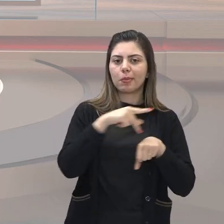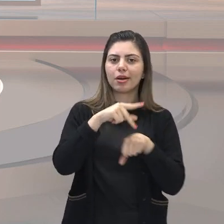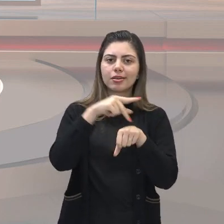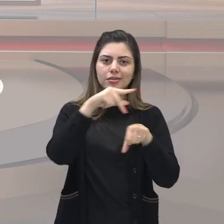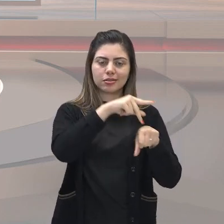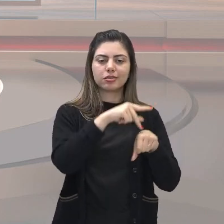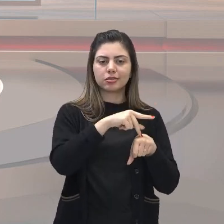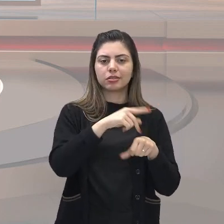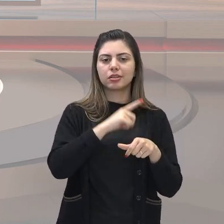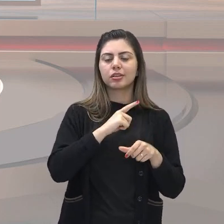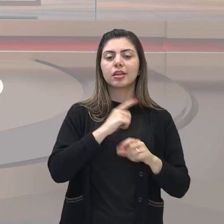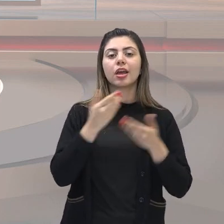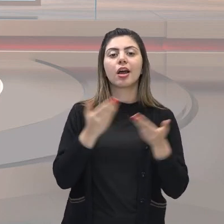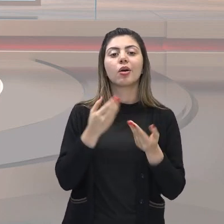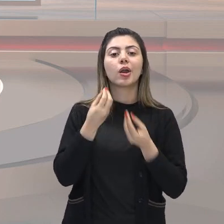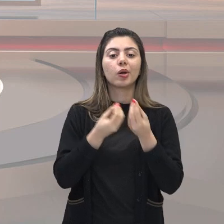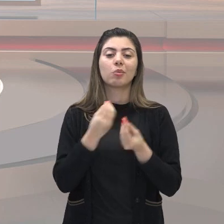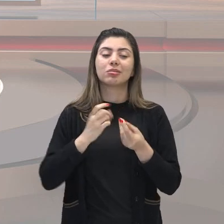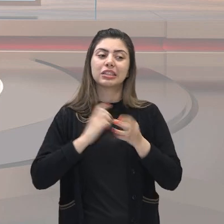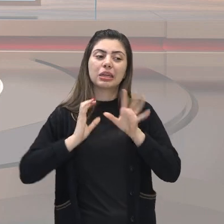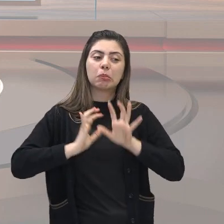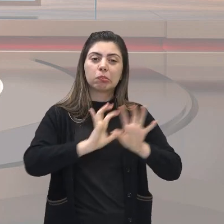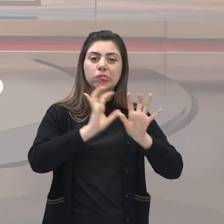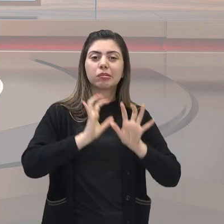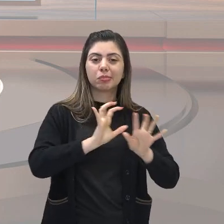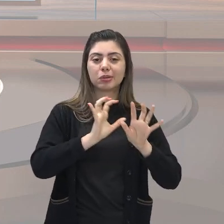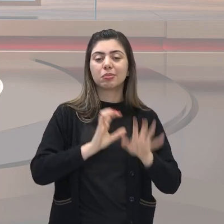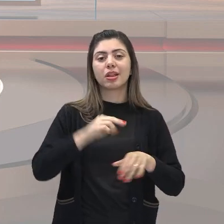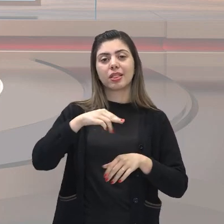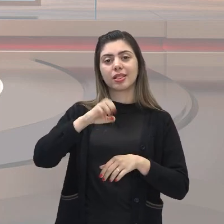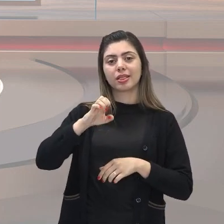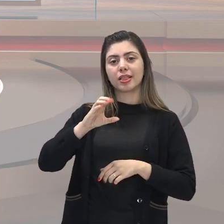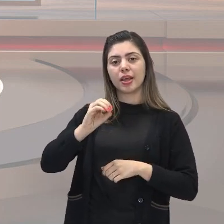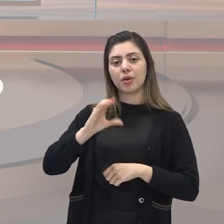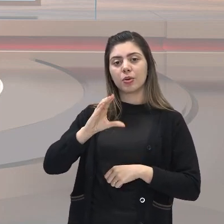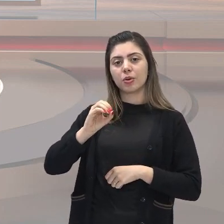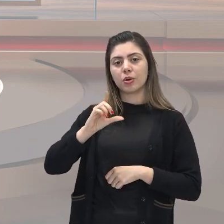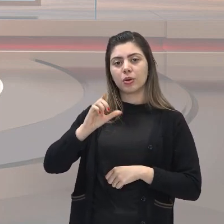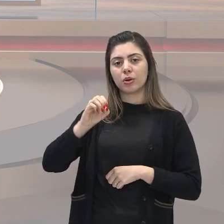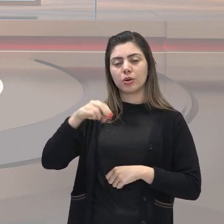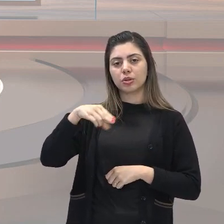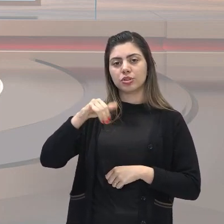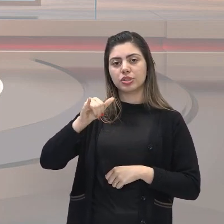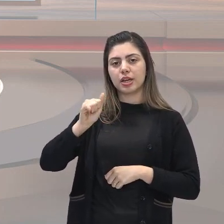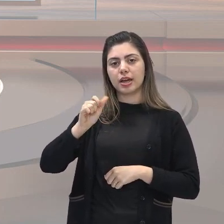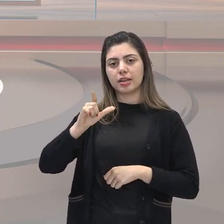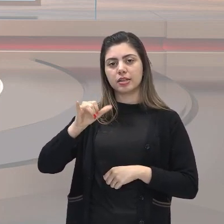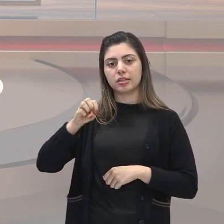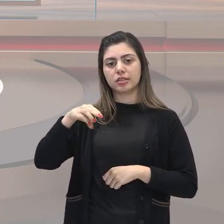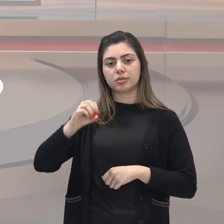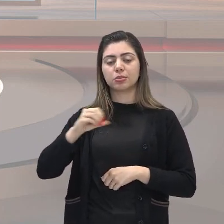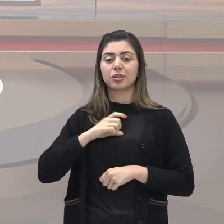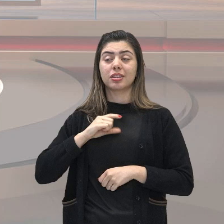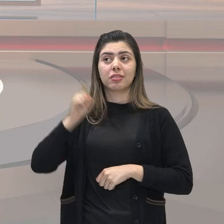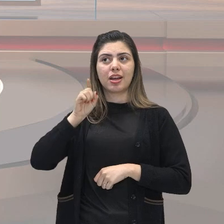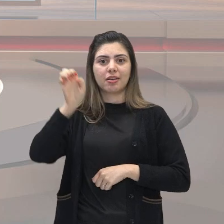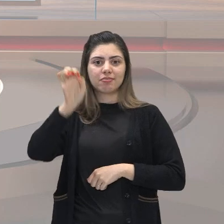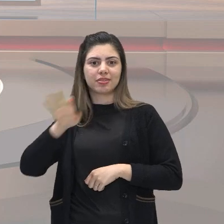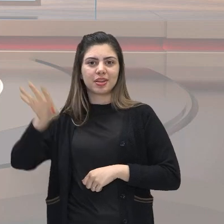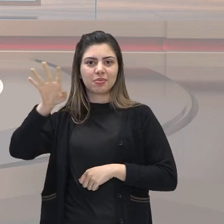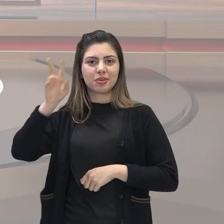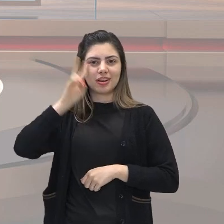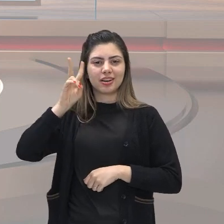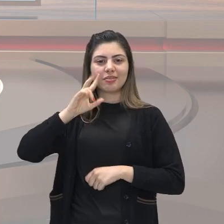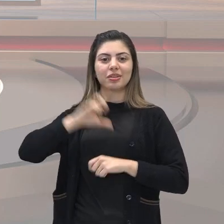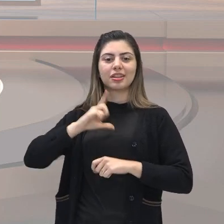passam pelo processo de opressão neocolonialista e imperialista dessas mesmas potências europeias que outrora eram governadas